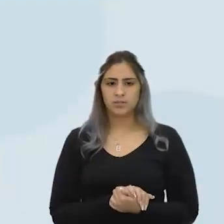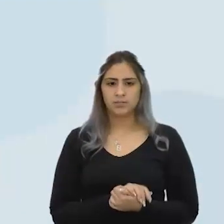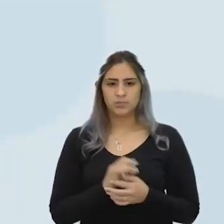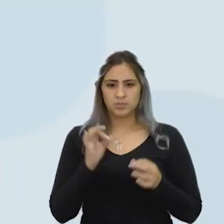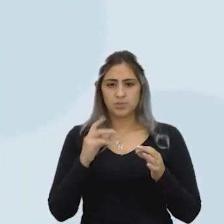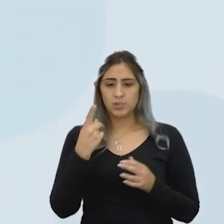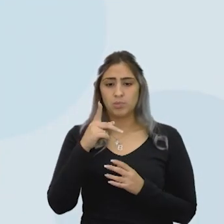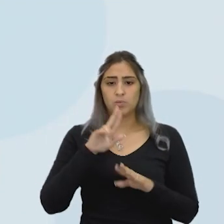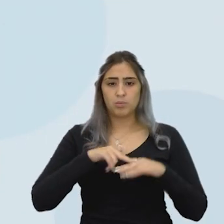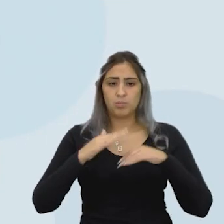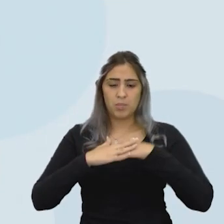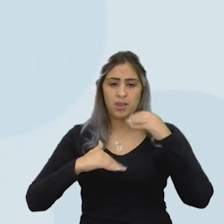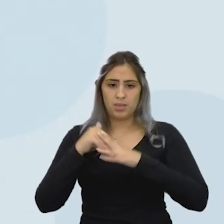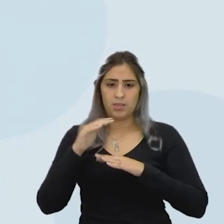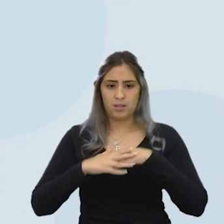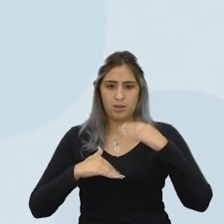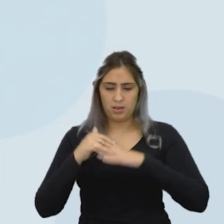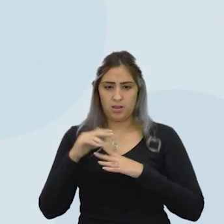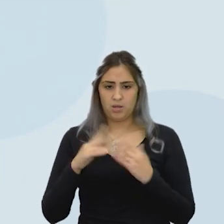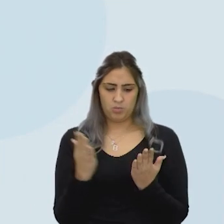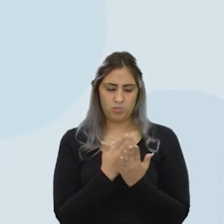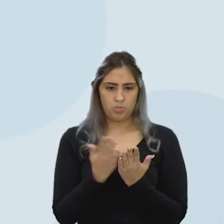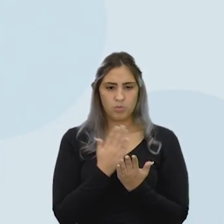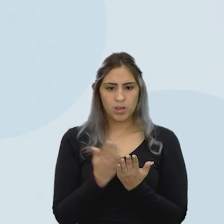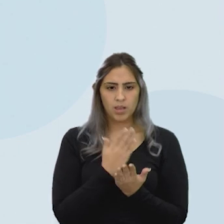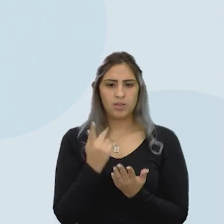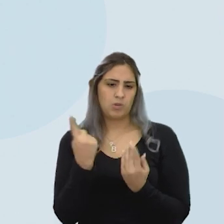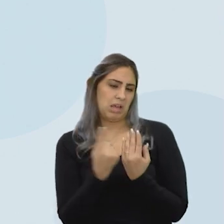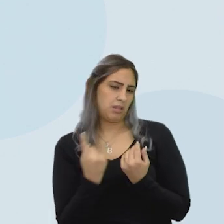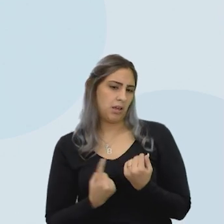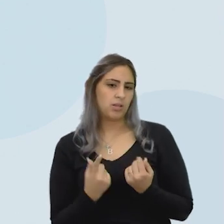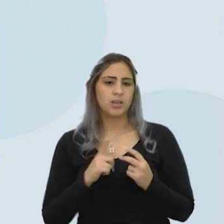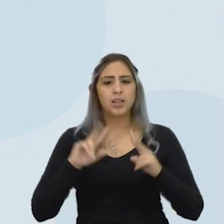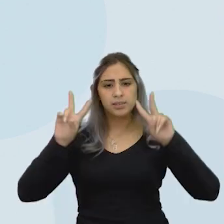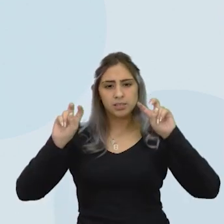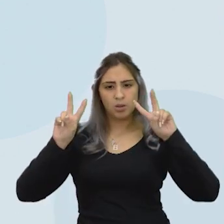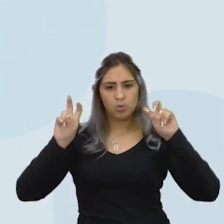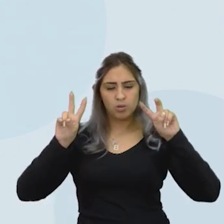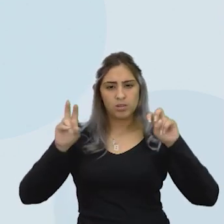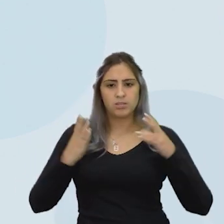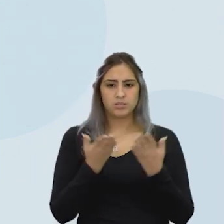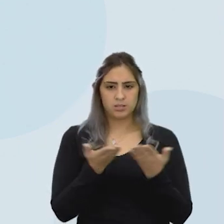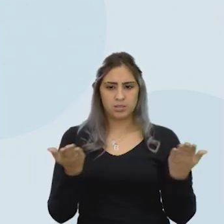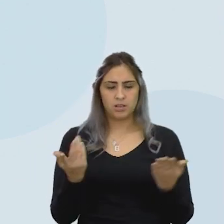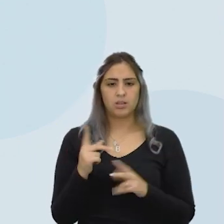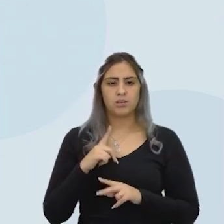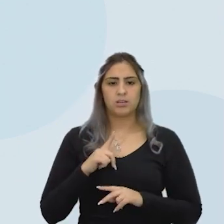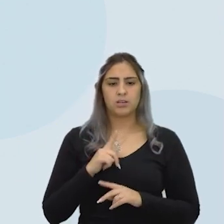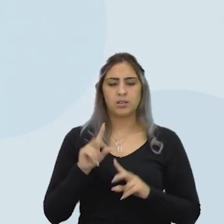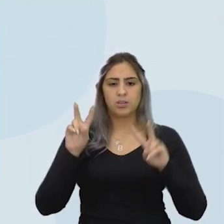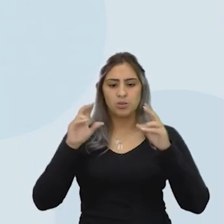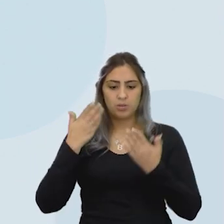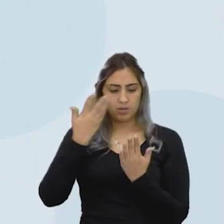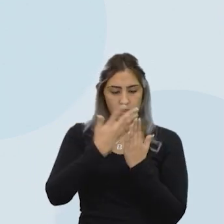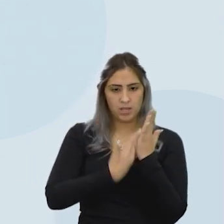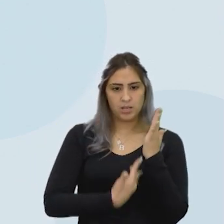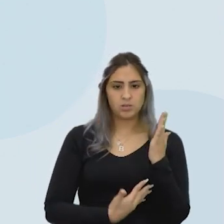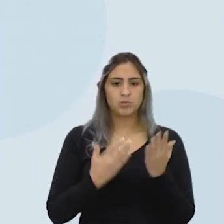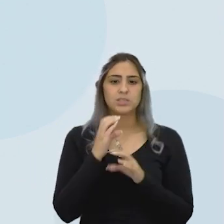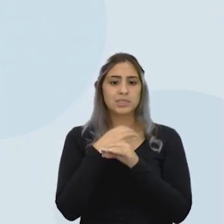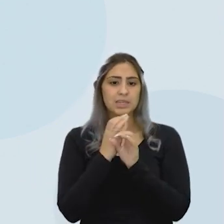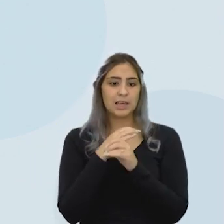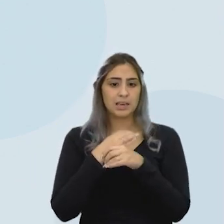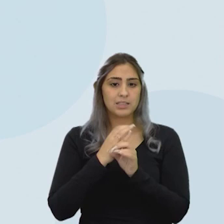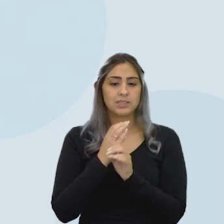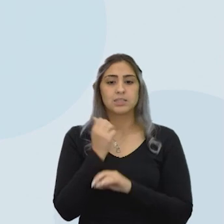de vocês, tem aí uma parte sobre as teorias, né? E também um outro texto do Ciência Hoje, que a gente fala aí a